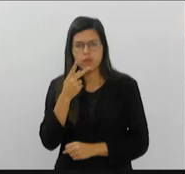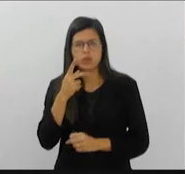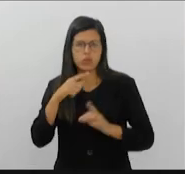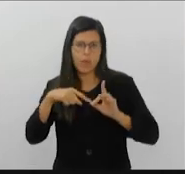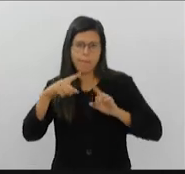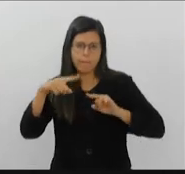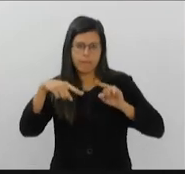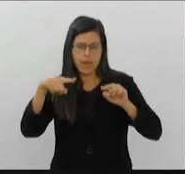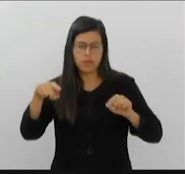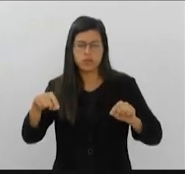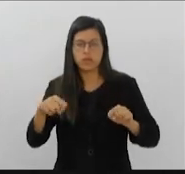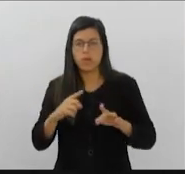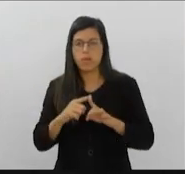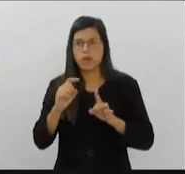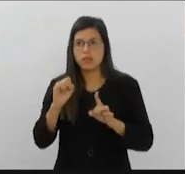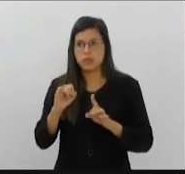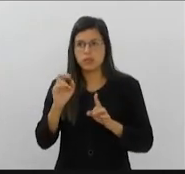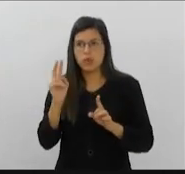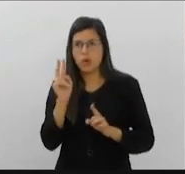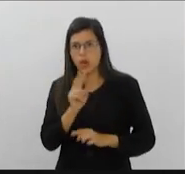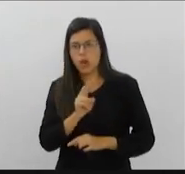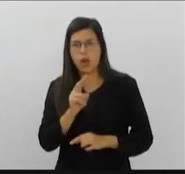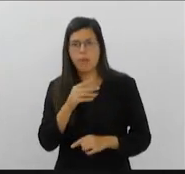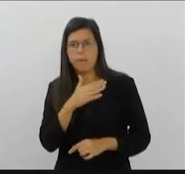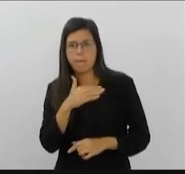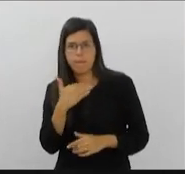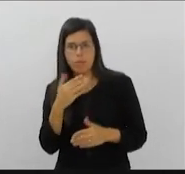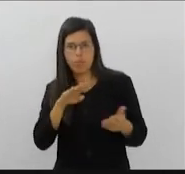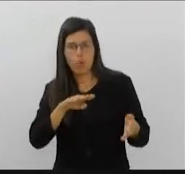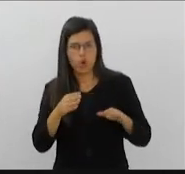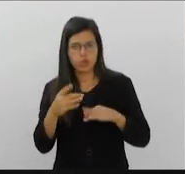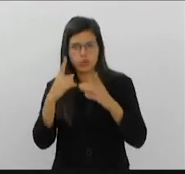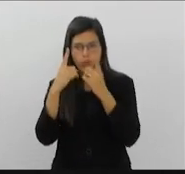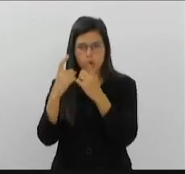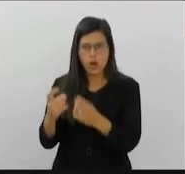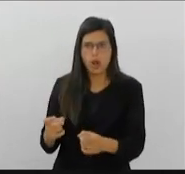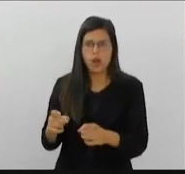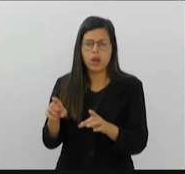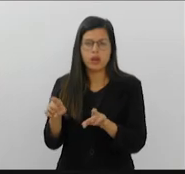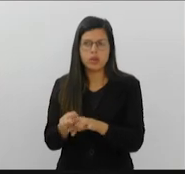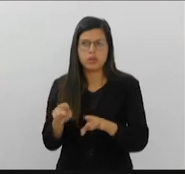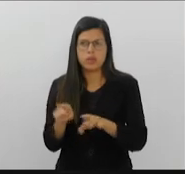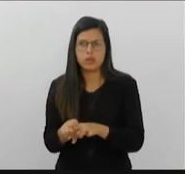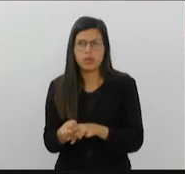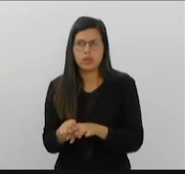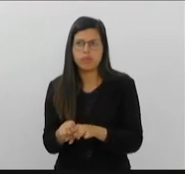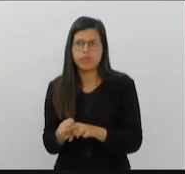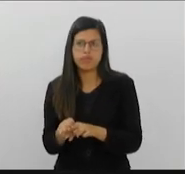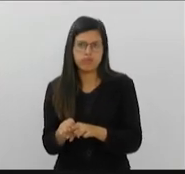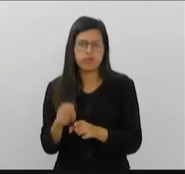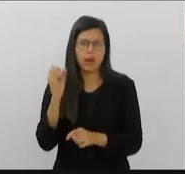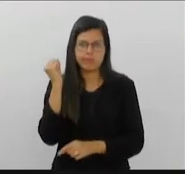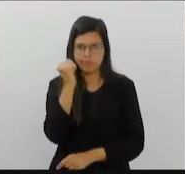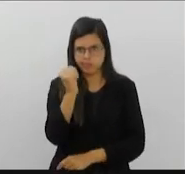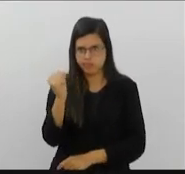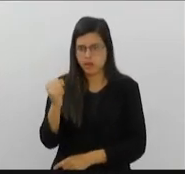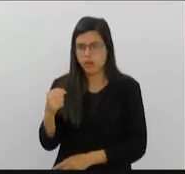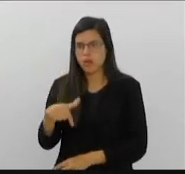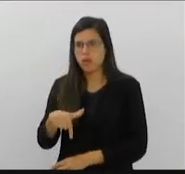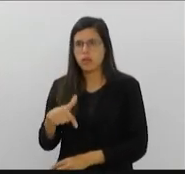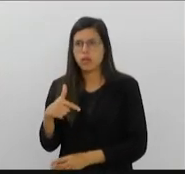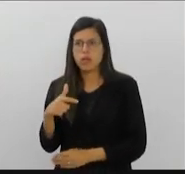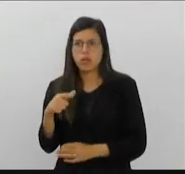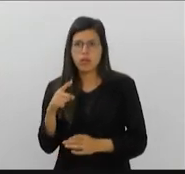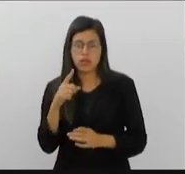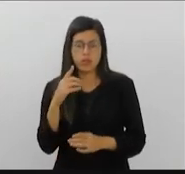média, mas quando a gente olha para mortes violentas, a gente olha para a taxa de homicídio, quando a gente olha para as grandes vulnerabilidades sociais,